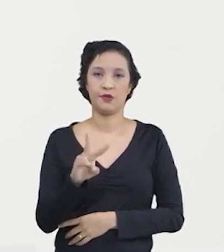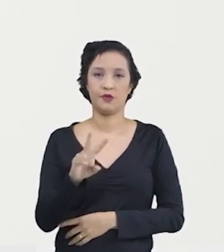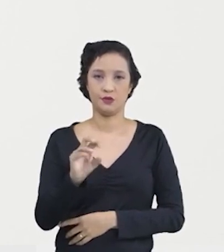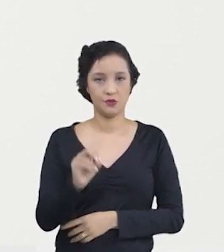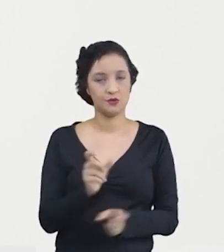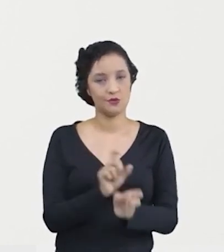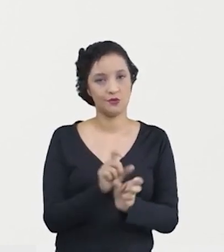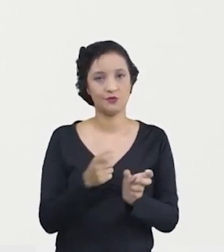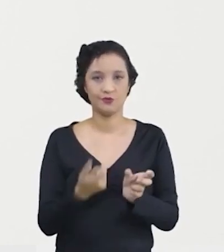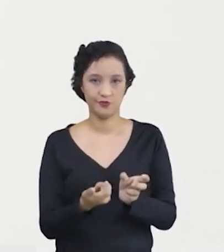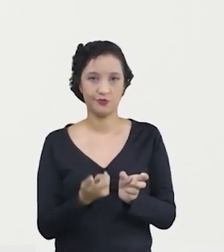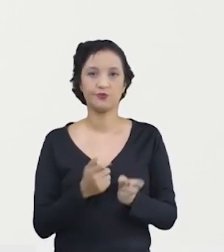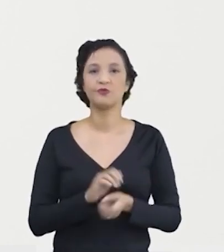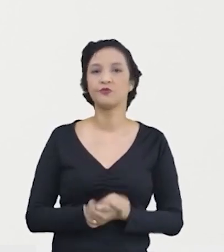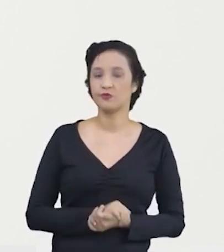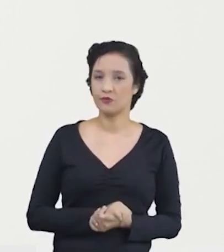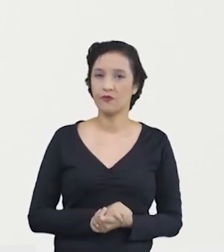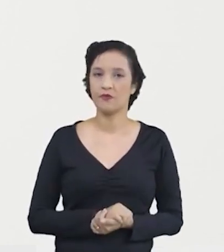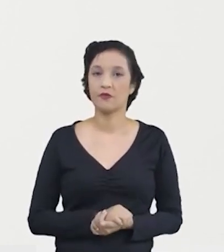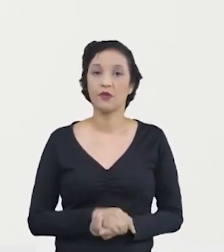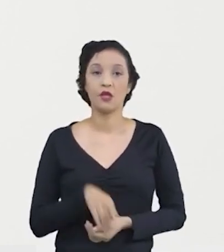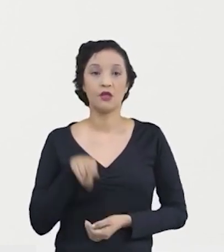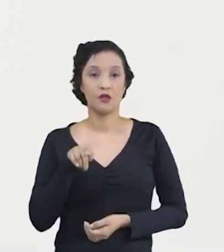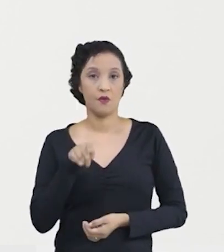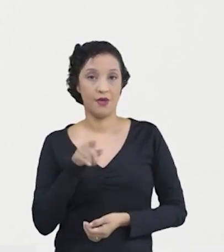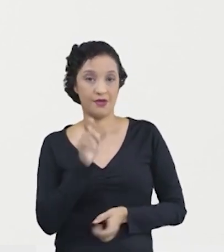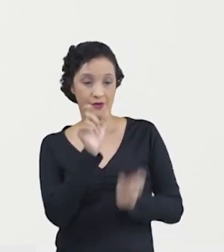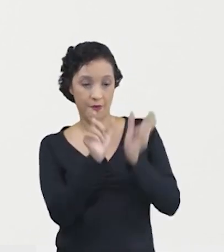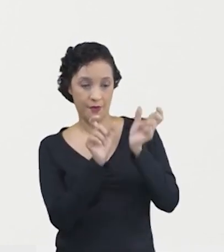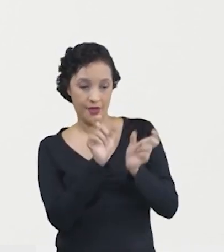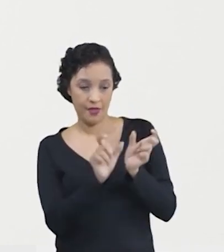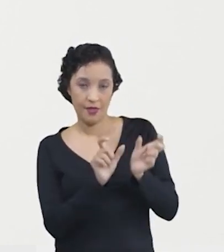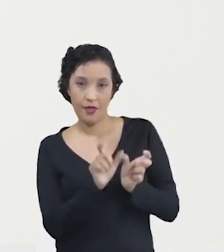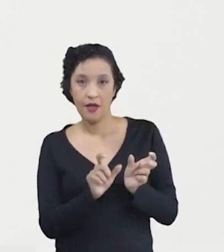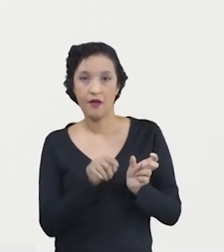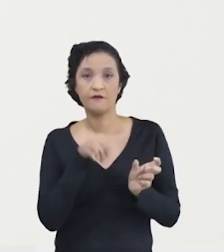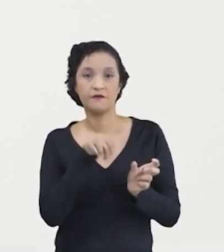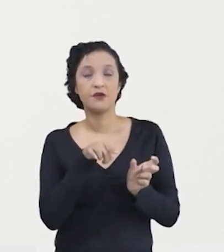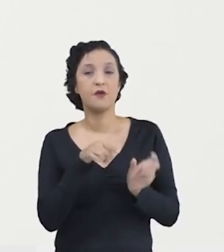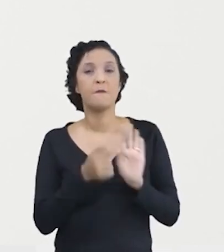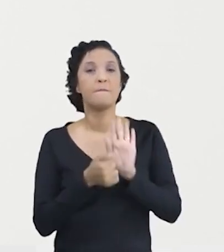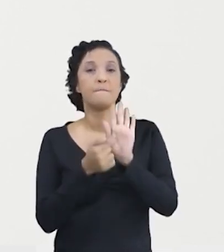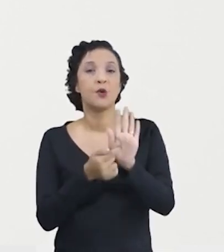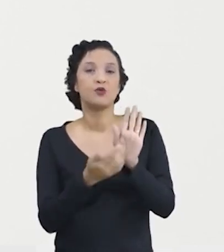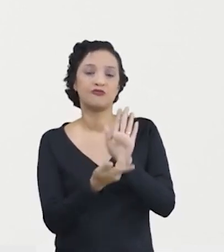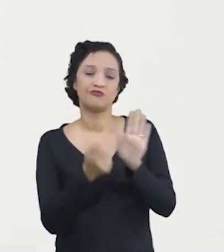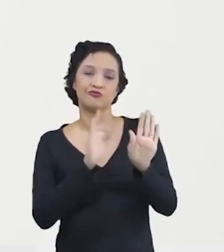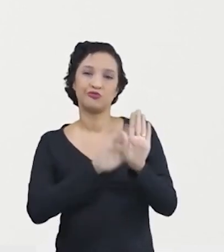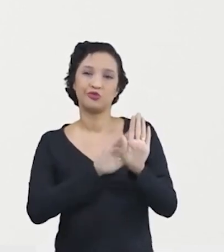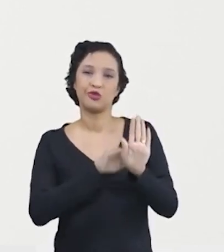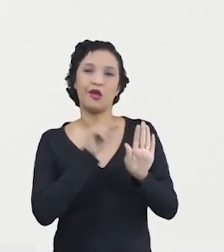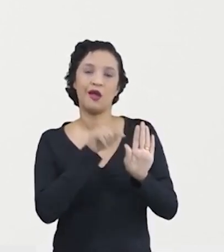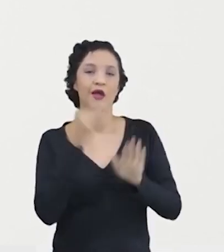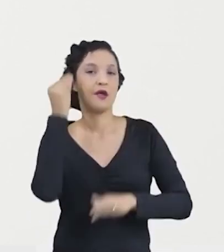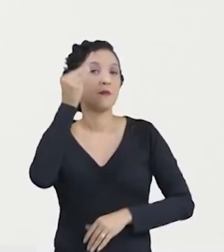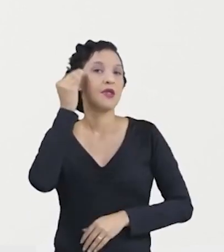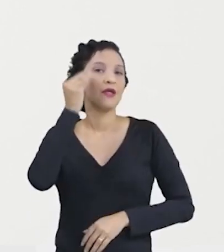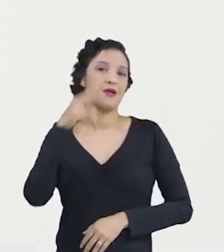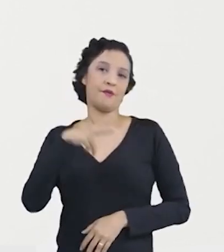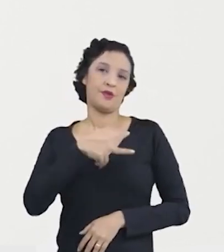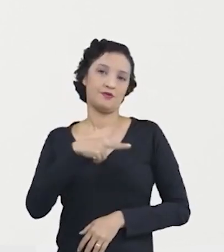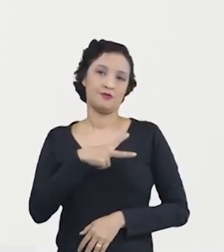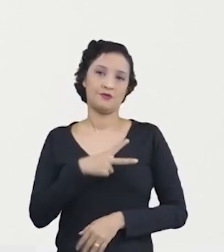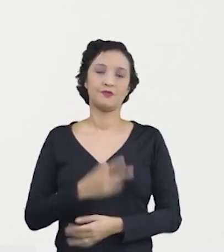Percebemos que a frase possui palavras que carregam carga de experiência pessoal. Lembra quando eu falei para vocês no